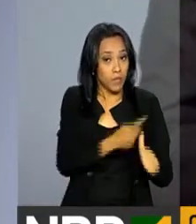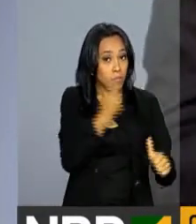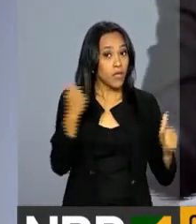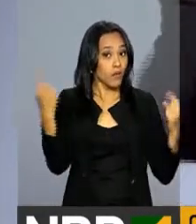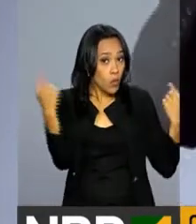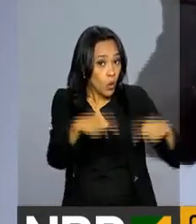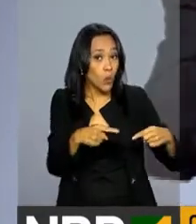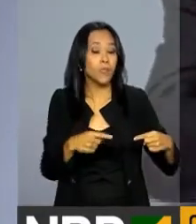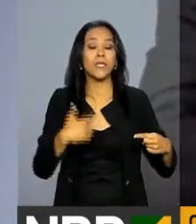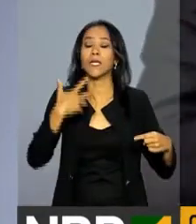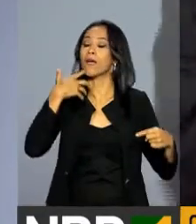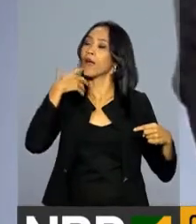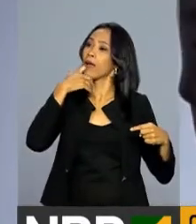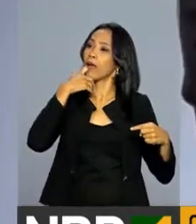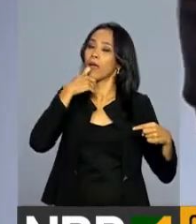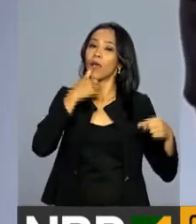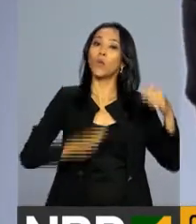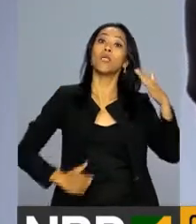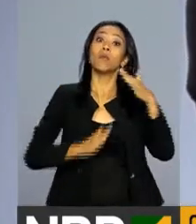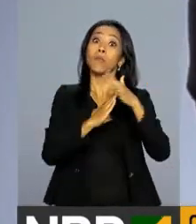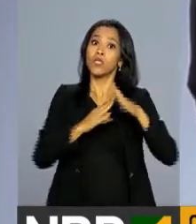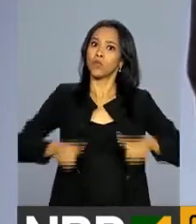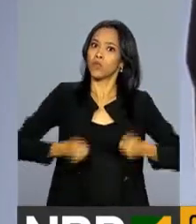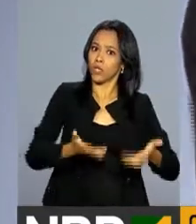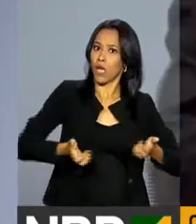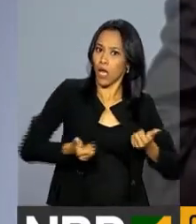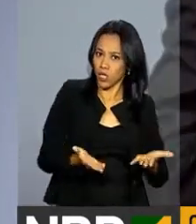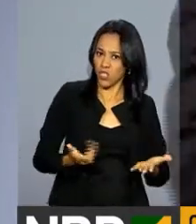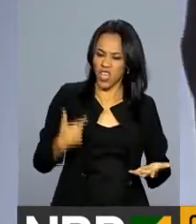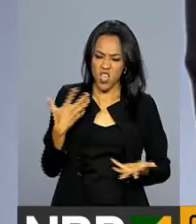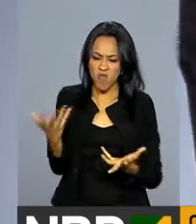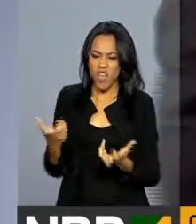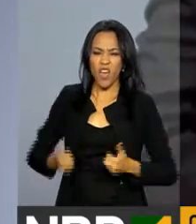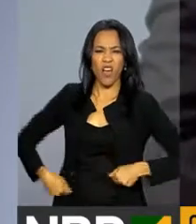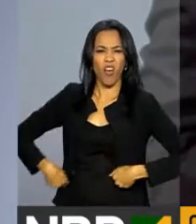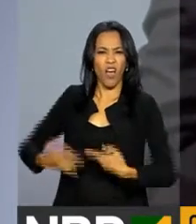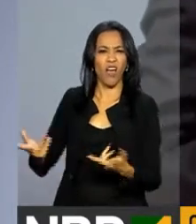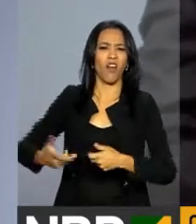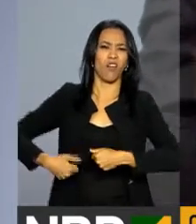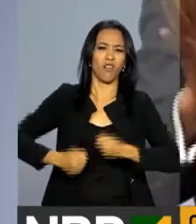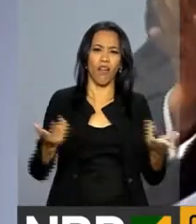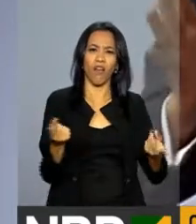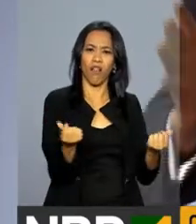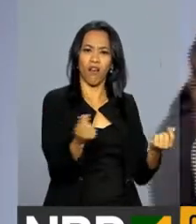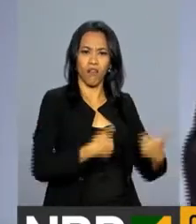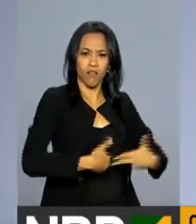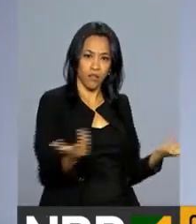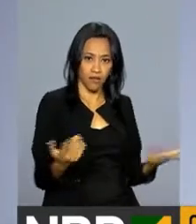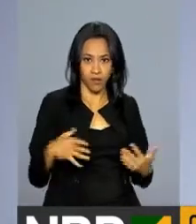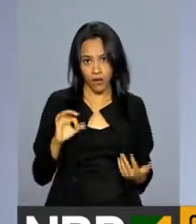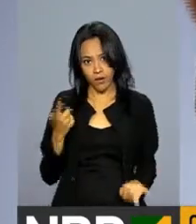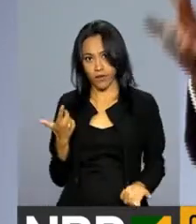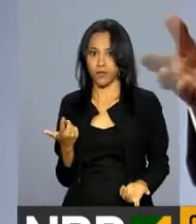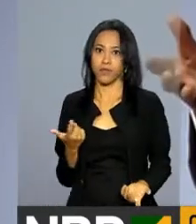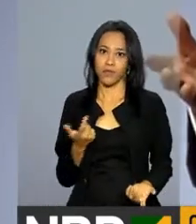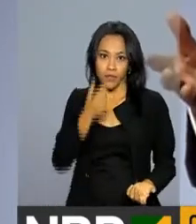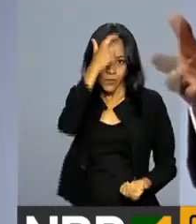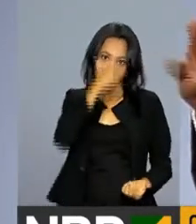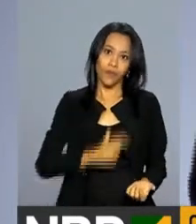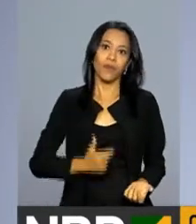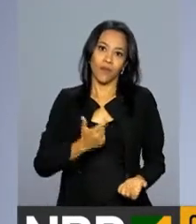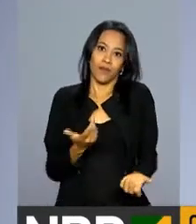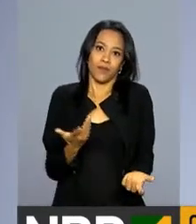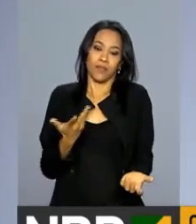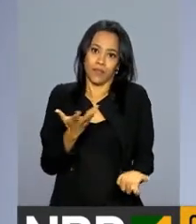eu sou contra o teto nos gastos públicos eu quero gastar tudo que possa aliás o governante sempre deseja isso